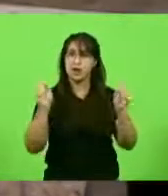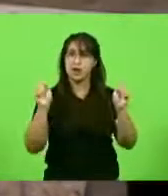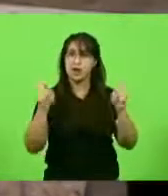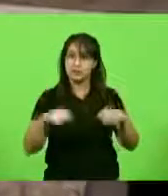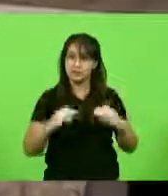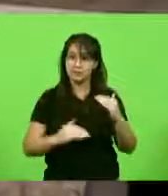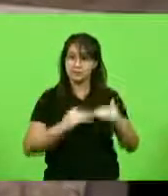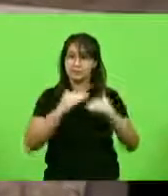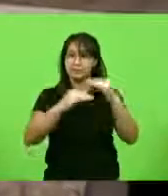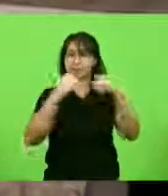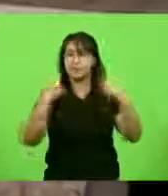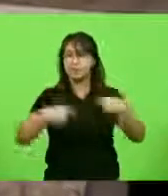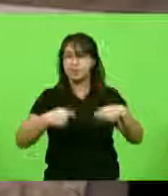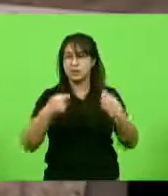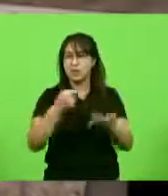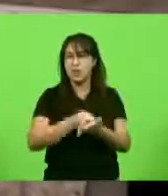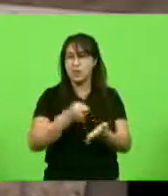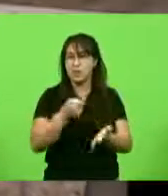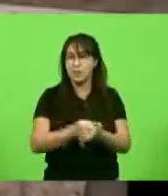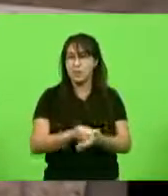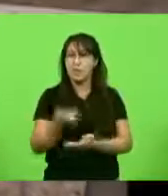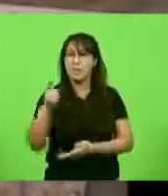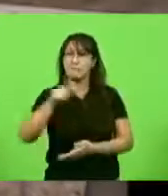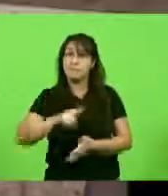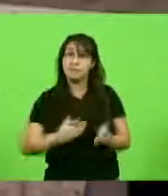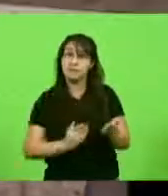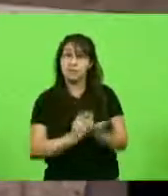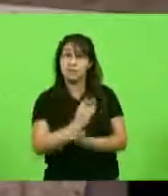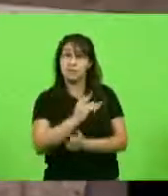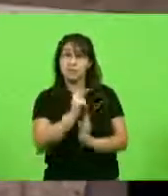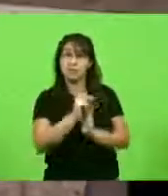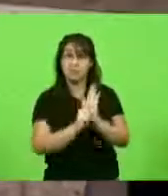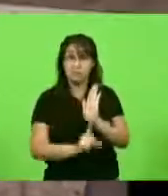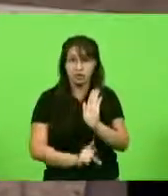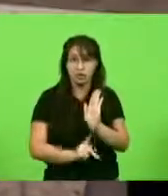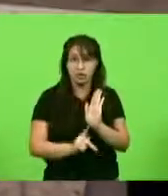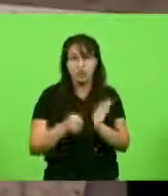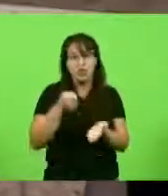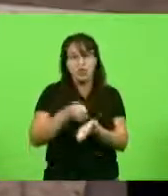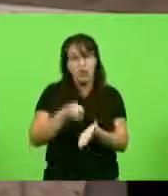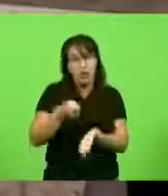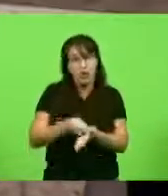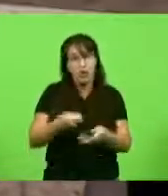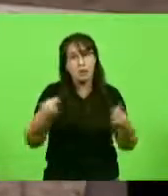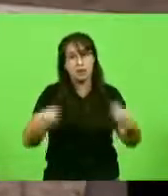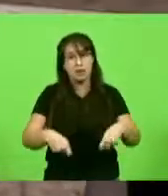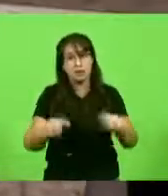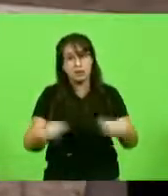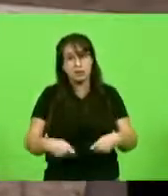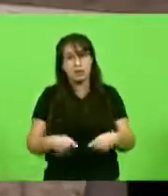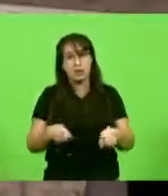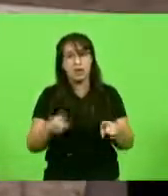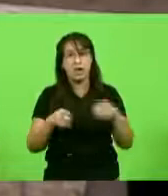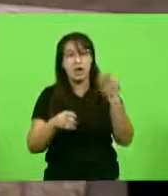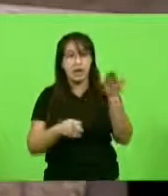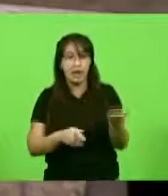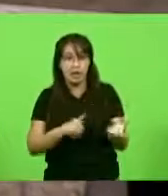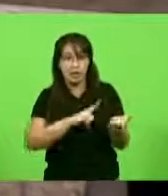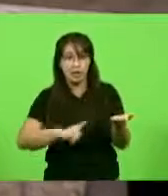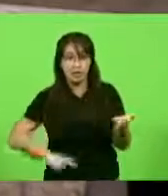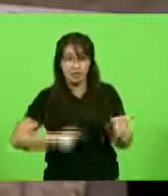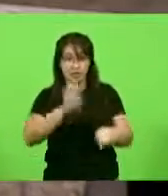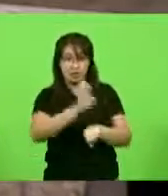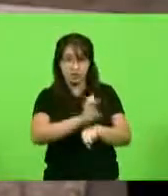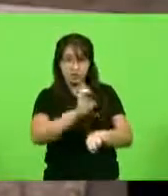que cobrar, além de aprovar esses projetos aqui hoje, fazer essa cobrança, tanto do governo de Santa Catarina quanto do governo